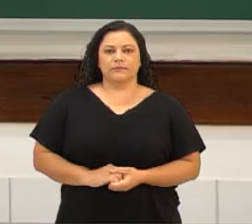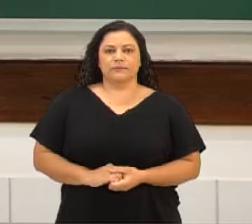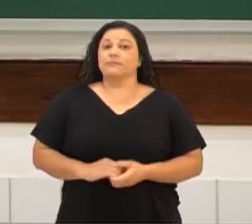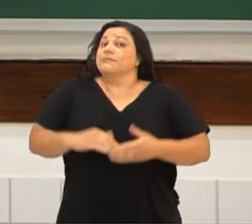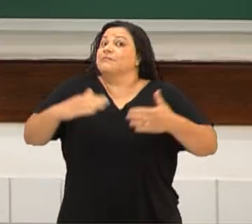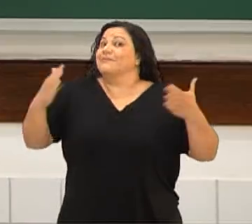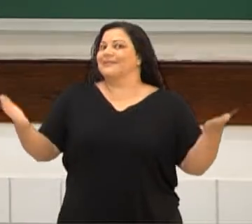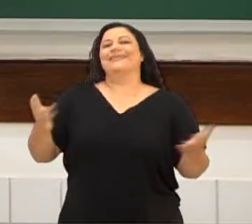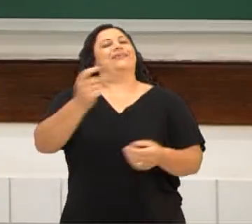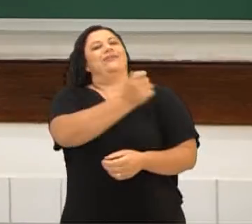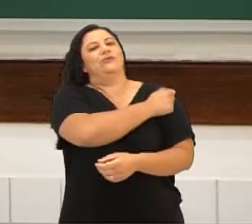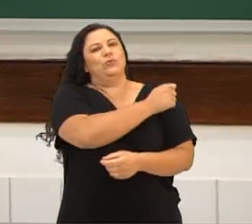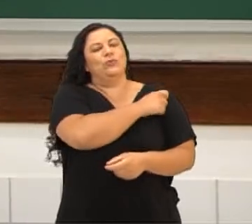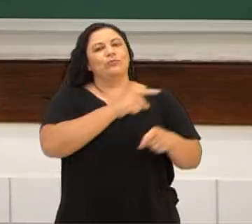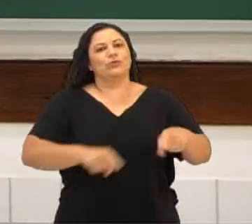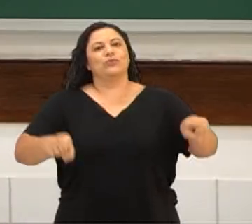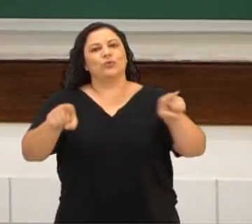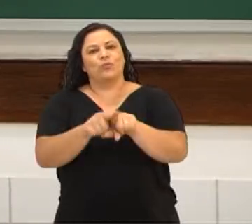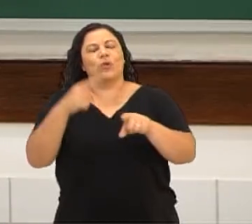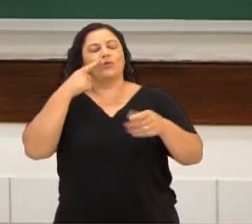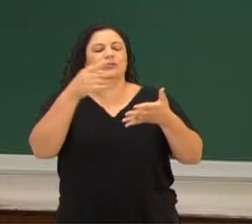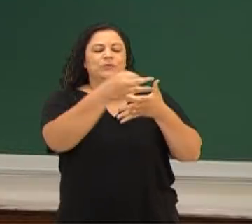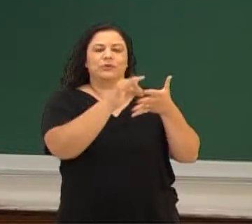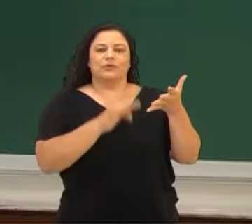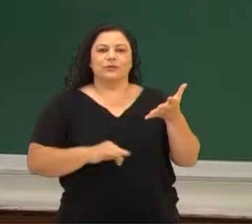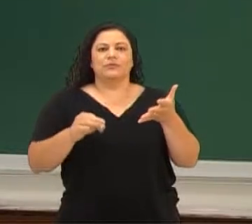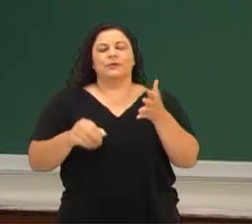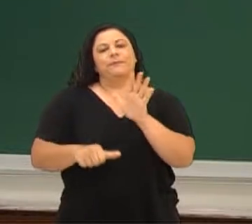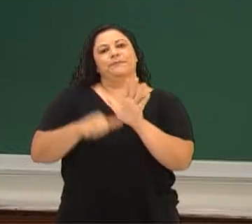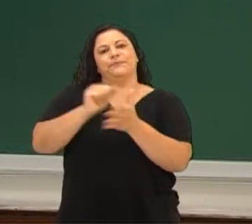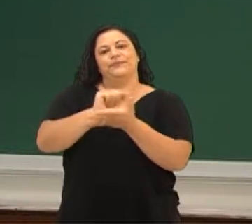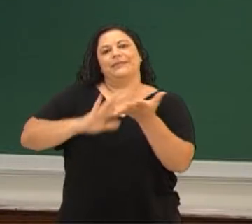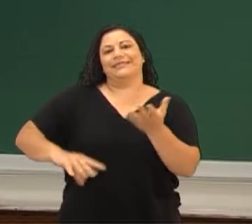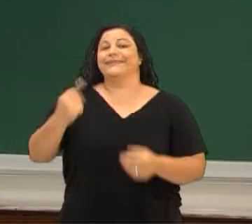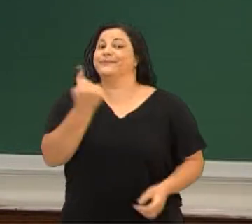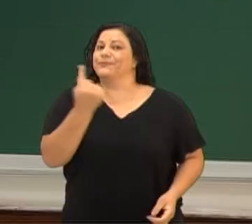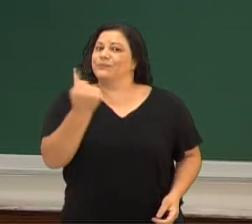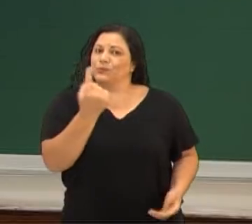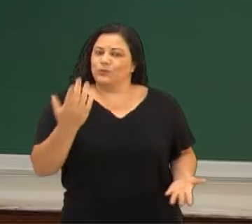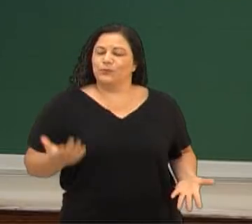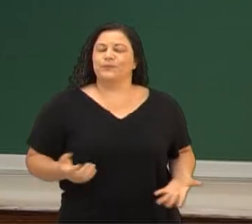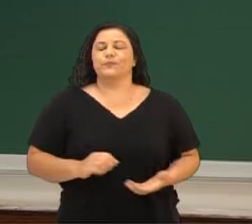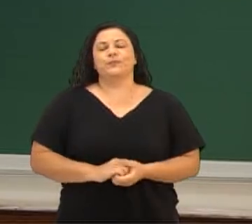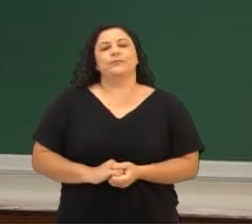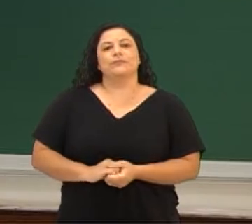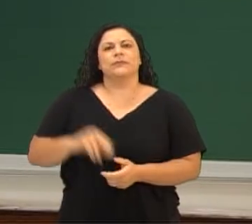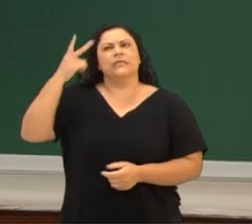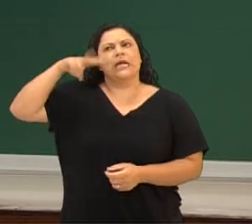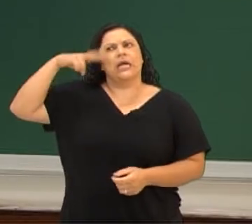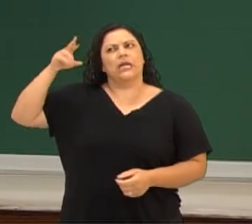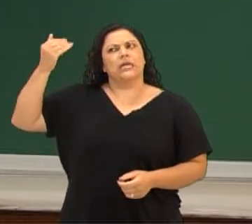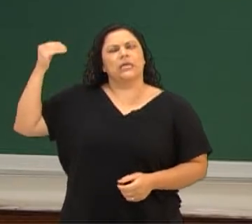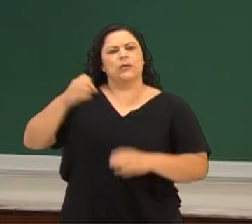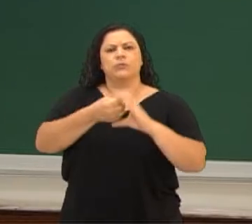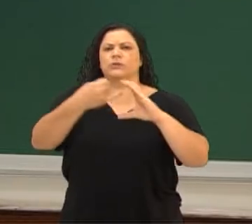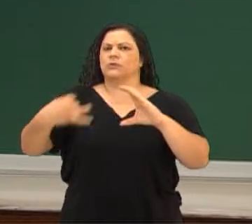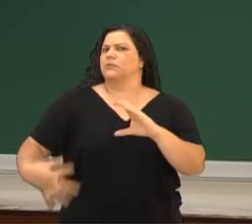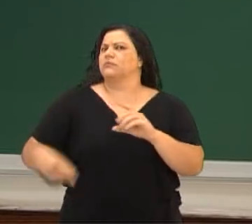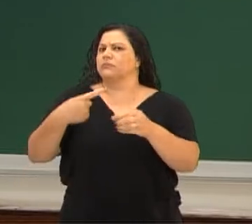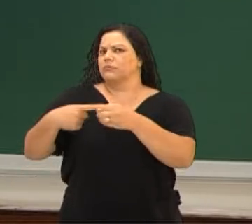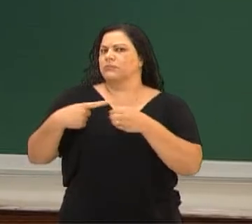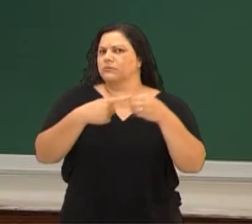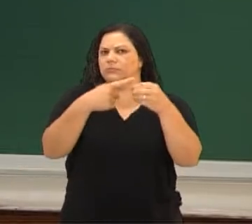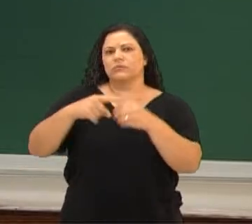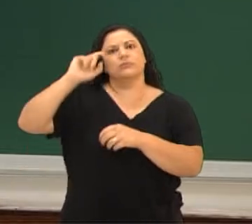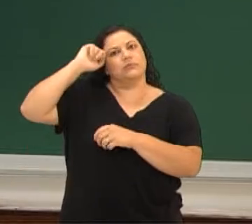E aí, Tavana, estamos de volta. Vamos à correção aí da nossa primeira atividade, que é um exercício, né? Relembrando aí algumas características das